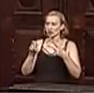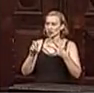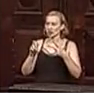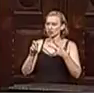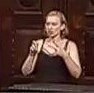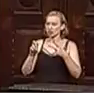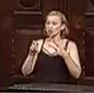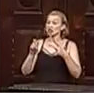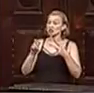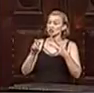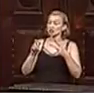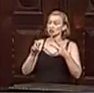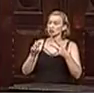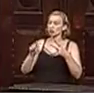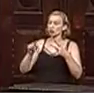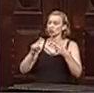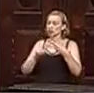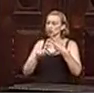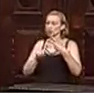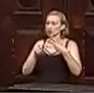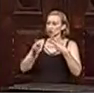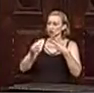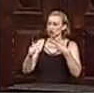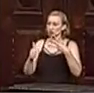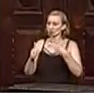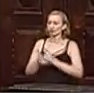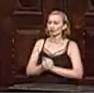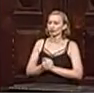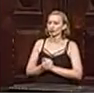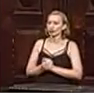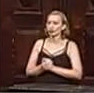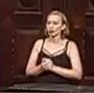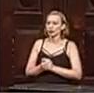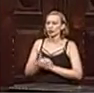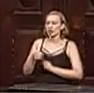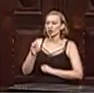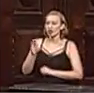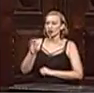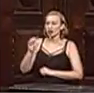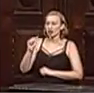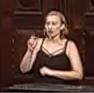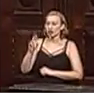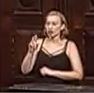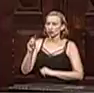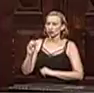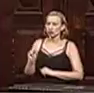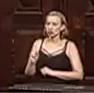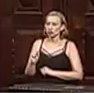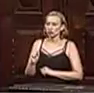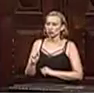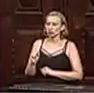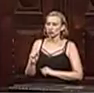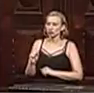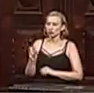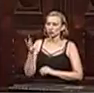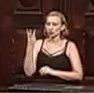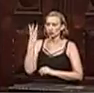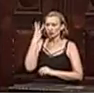o William teria 51. Carlos Augusto sofreu traumatismo craniano